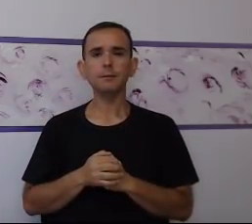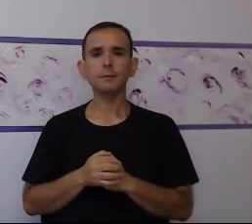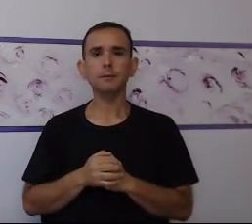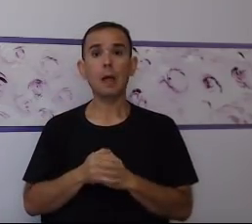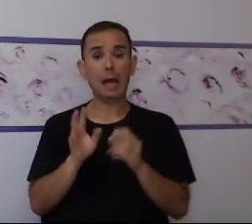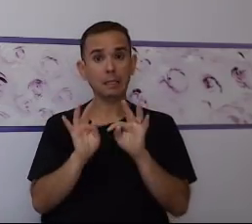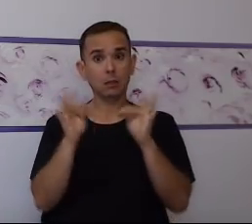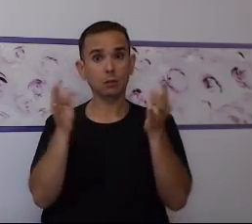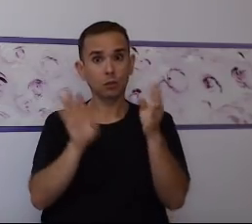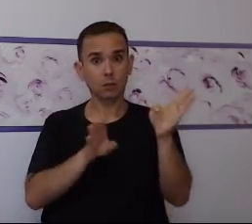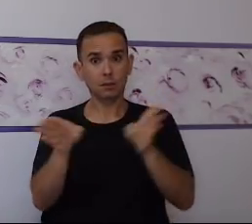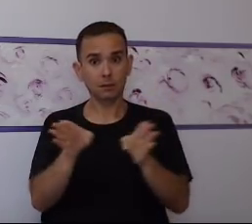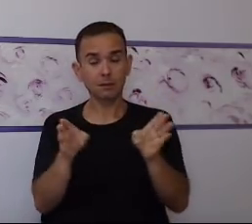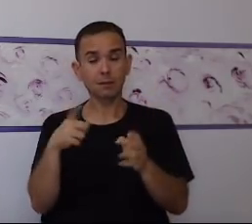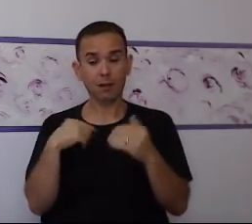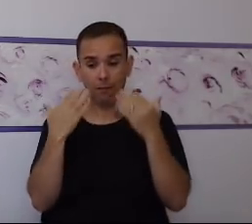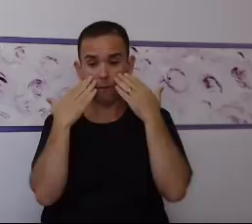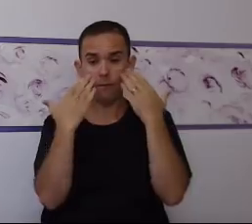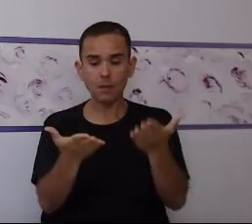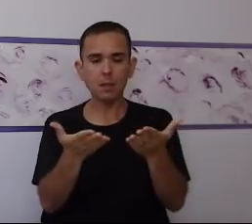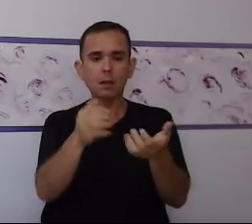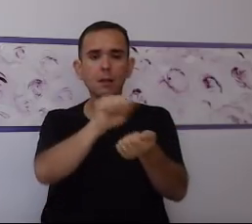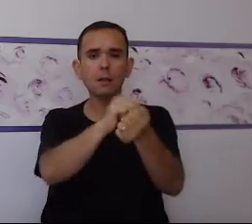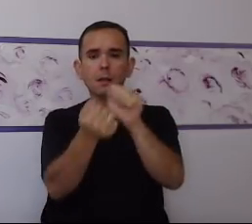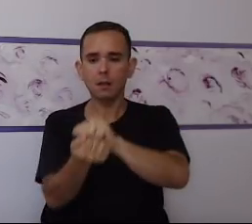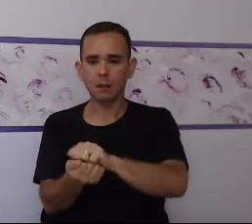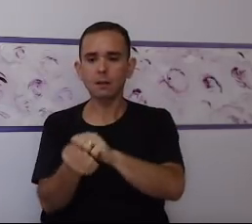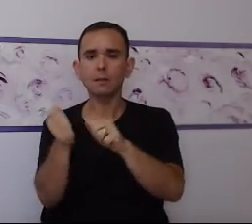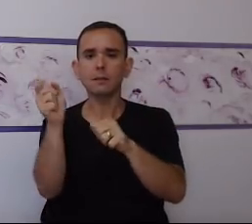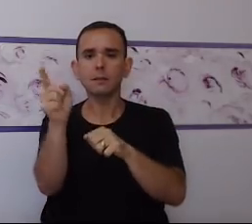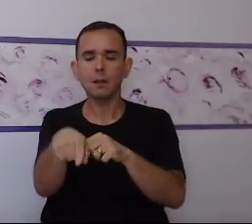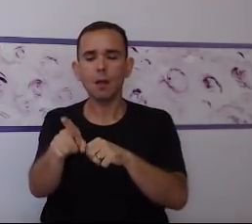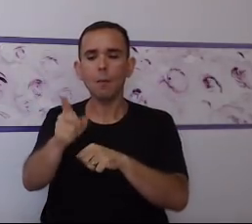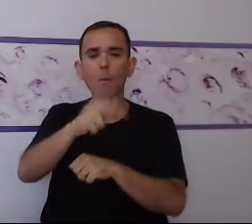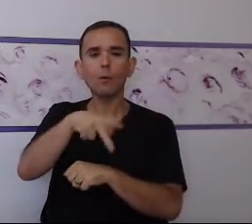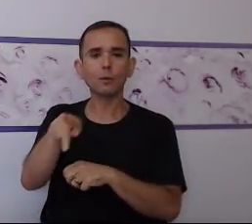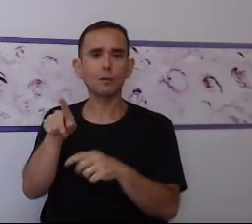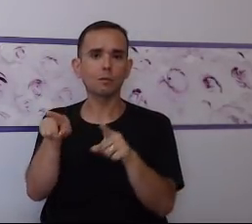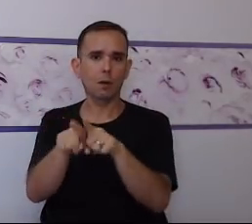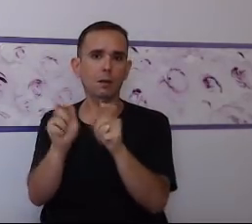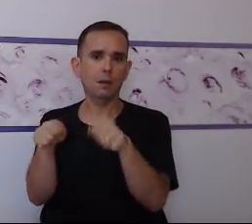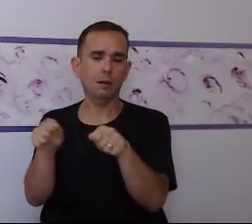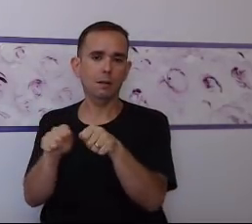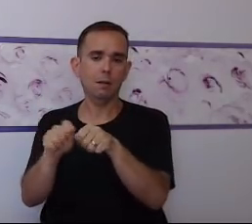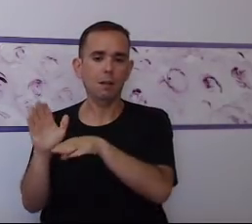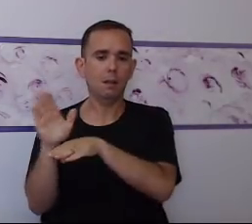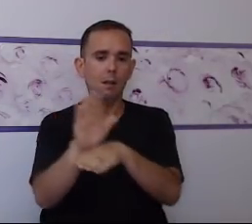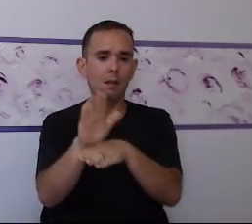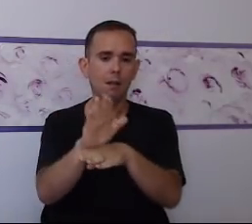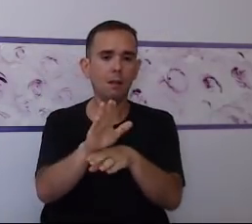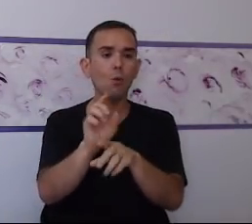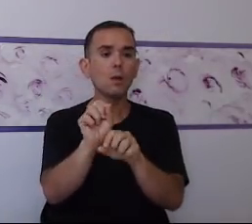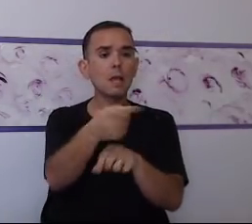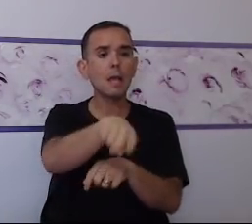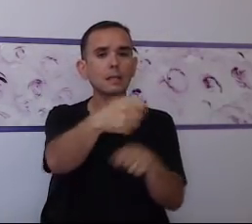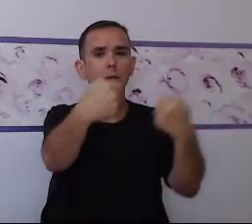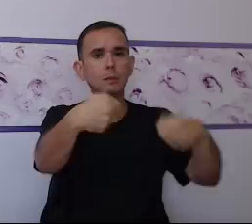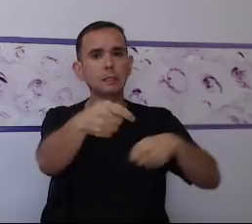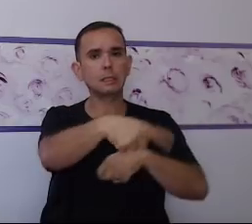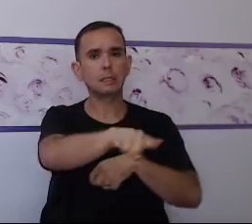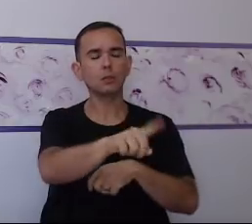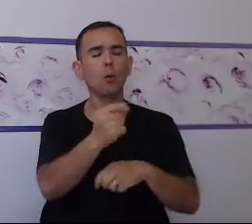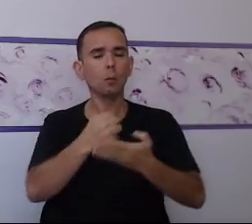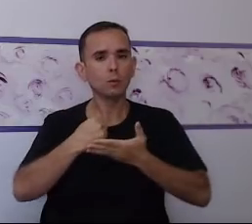A tecnologia assistiva está presente nas adaptações realizadas pelos professores para atender às necessidades dos alunos,